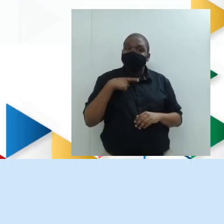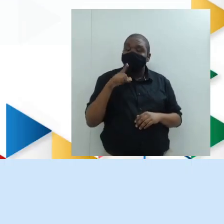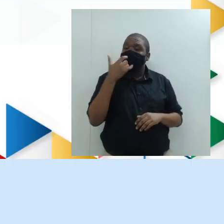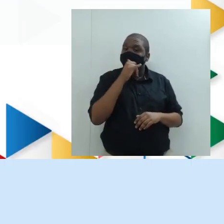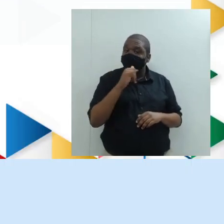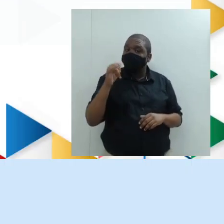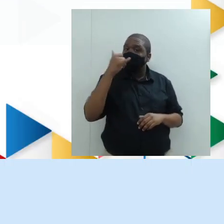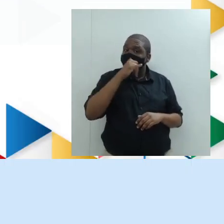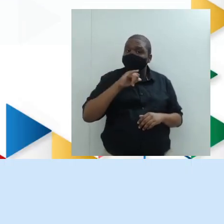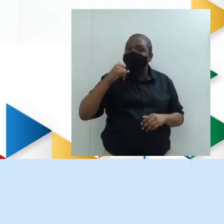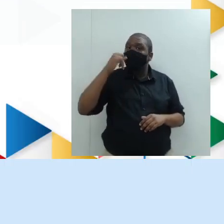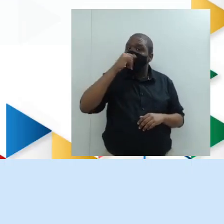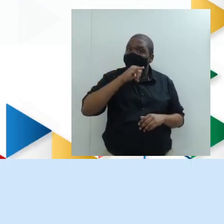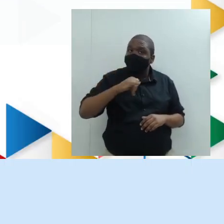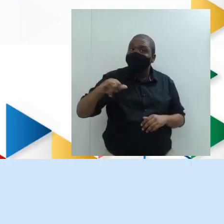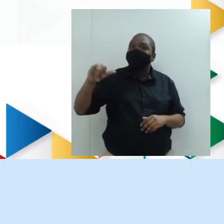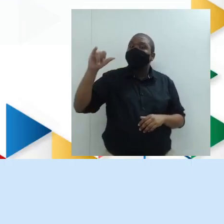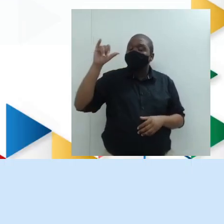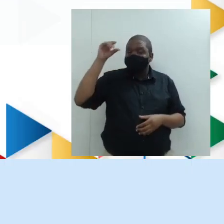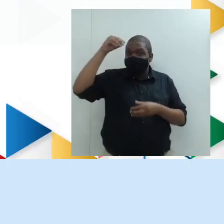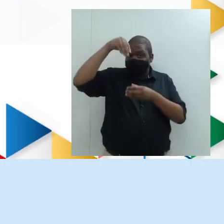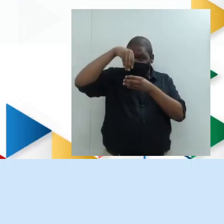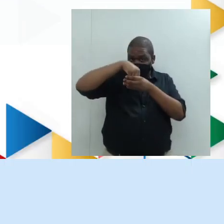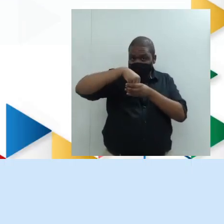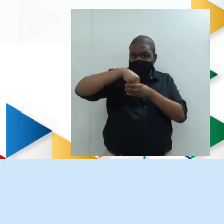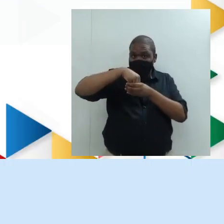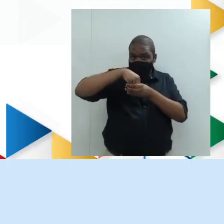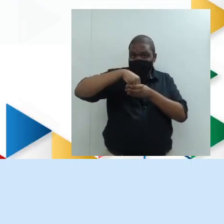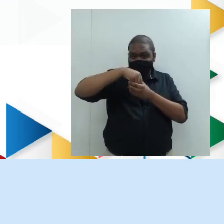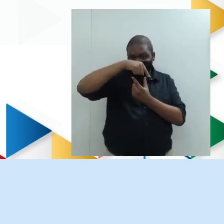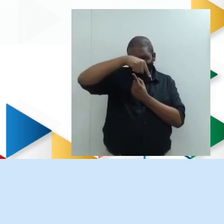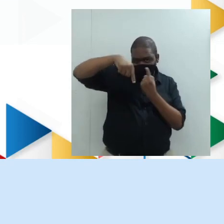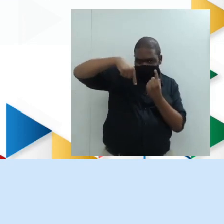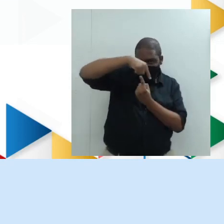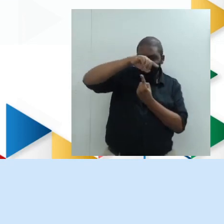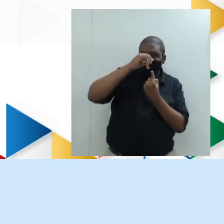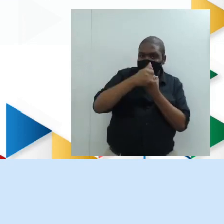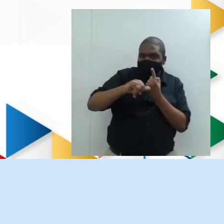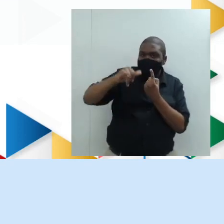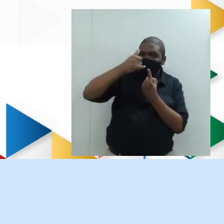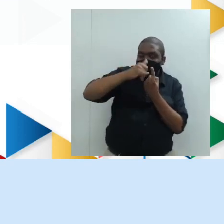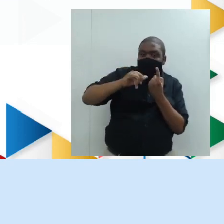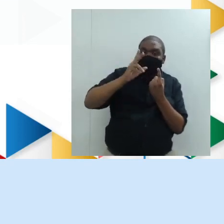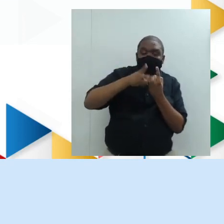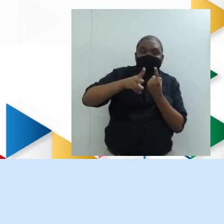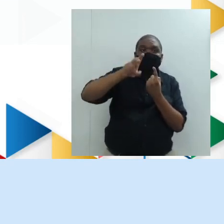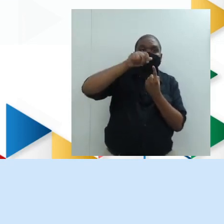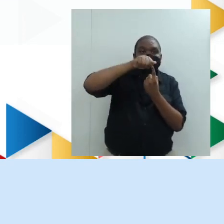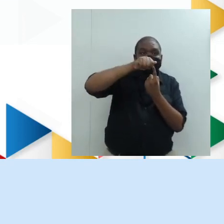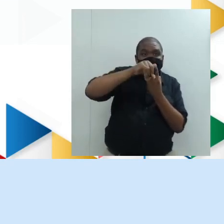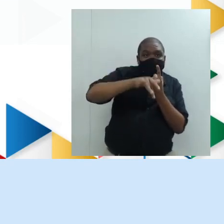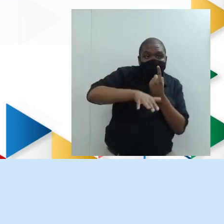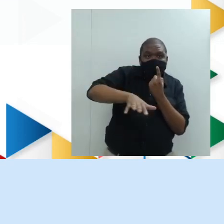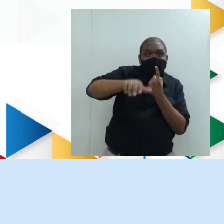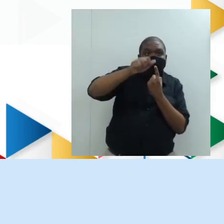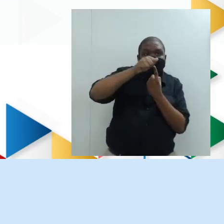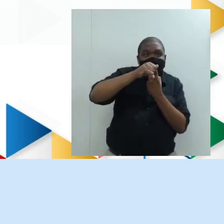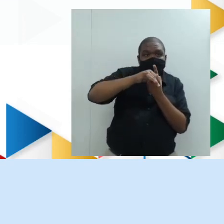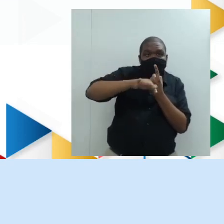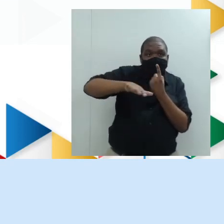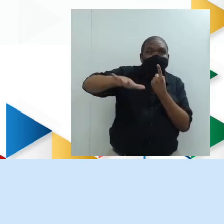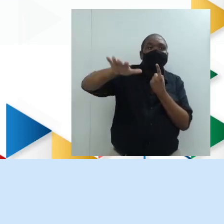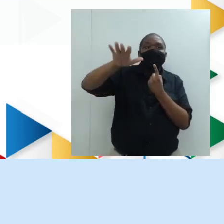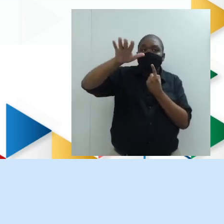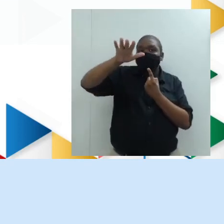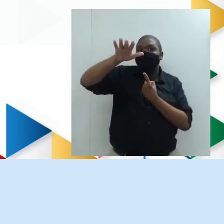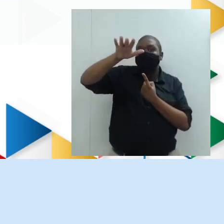vai atravessar esse circuito sempre percorrerá os geradores no